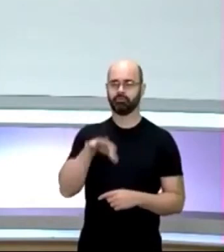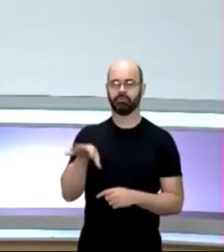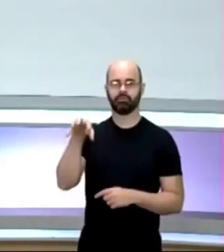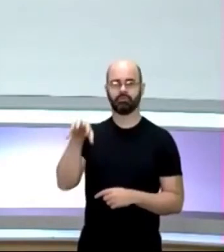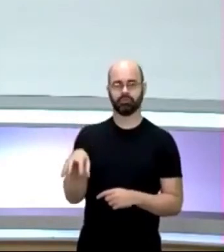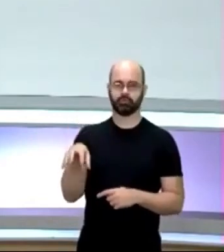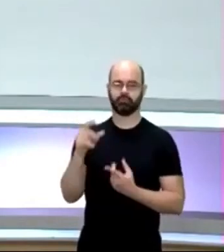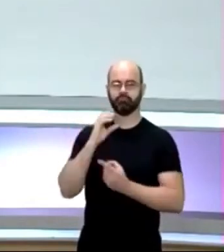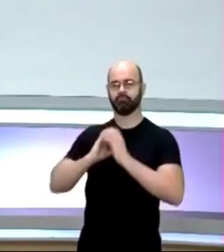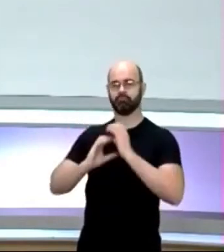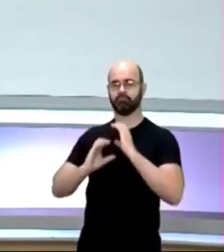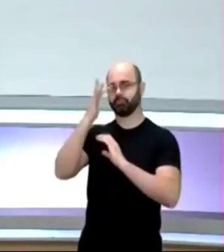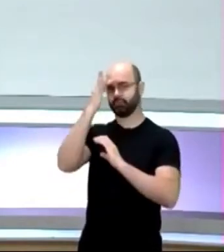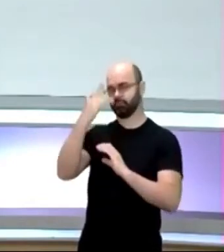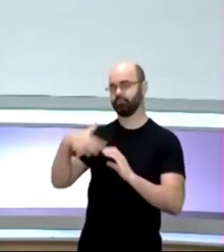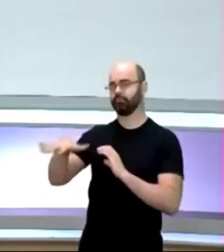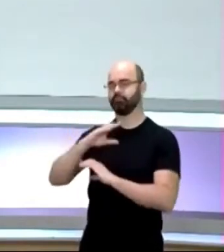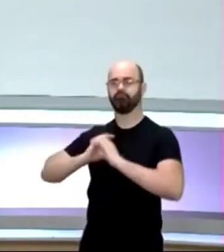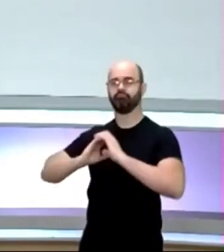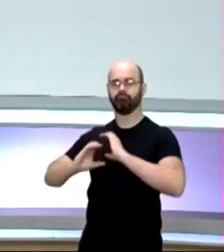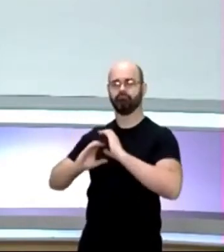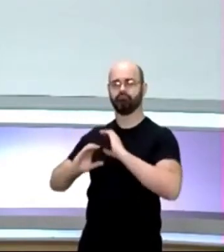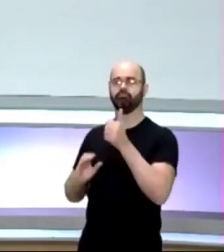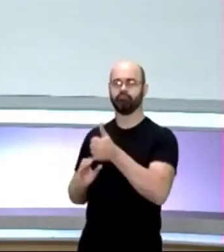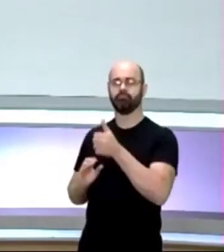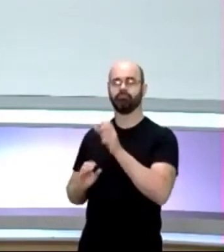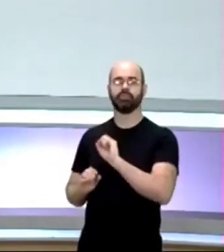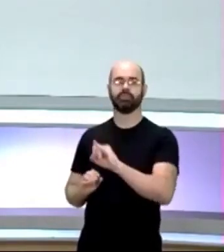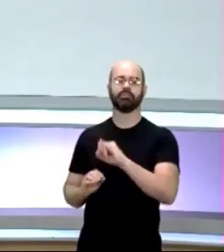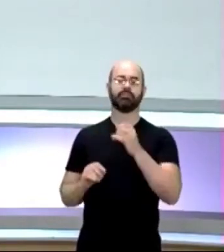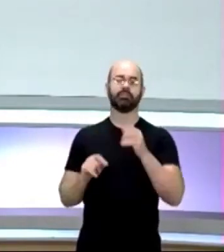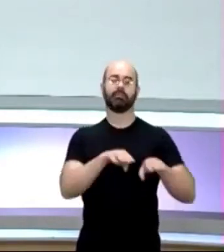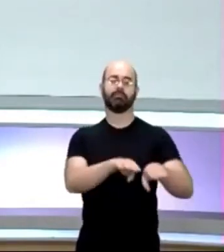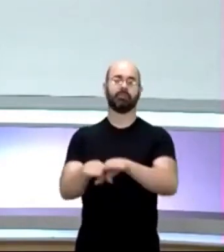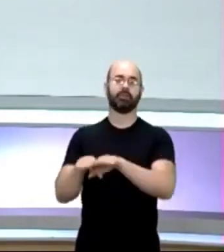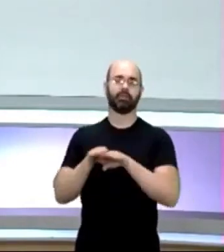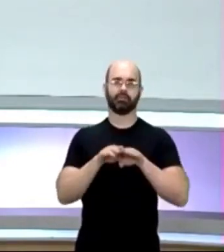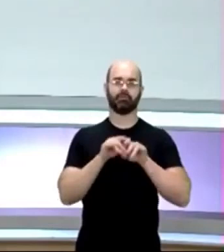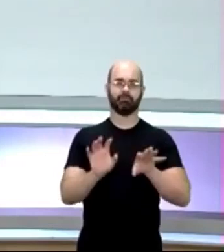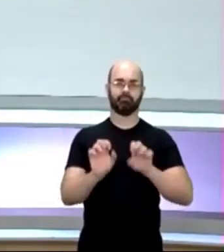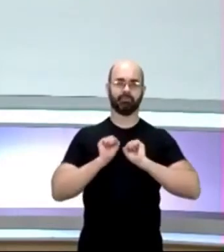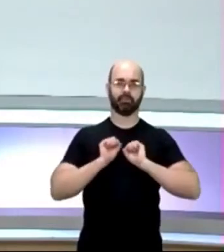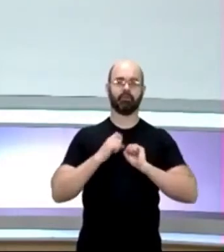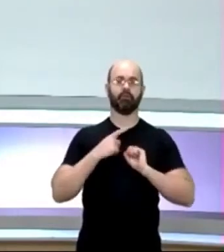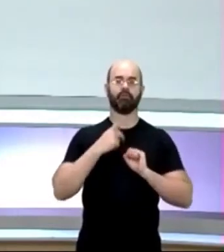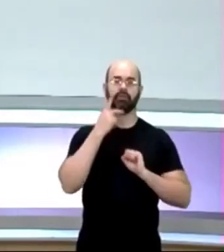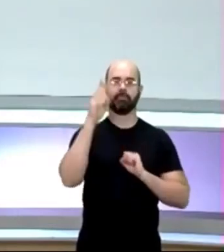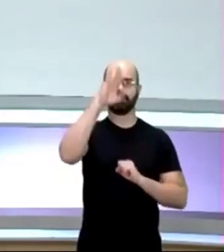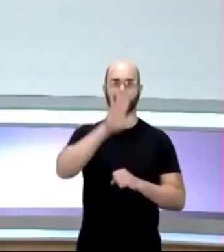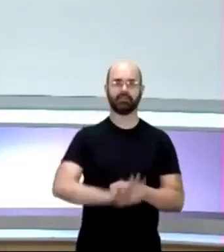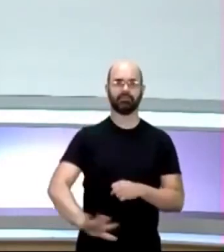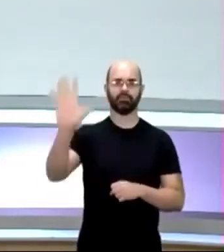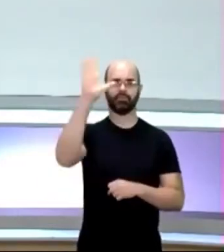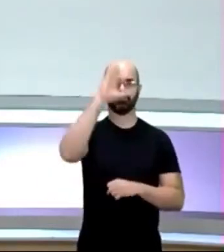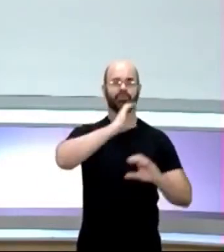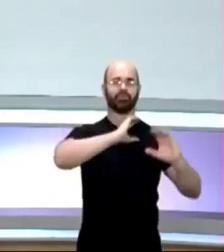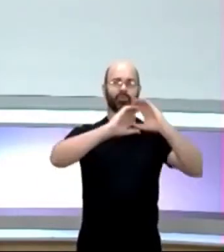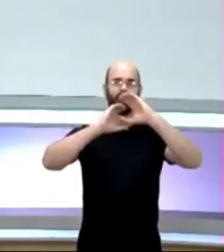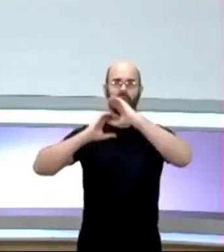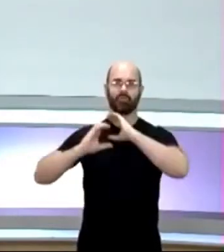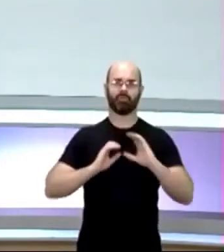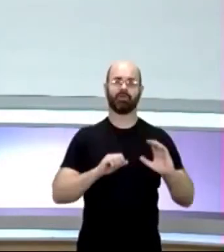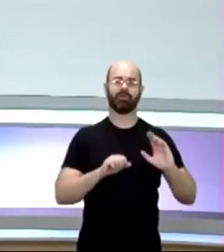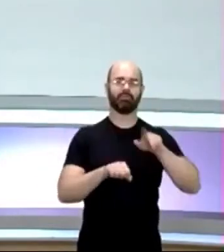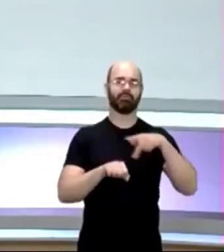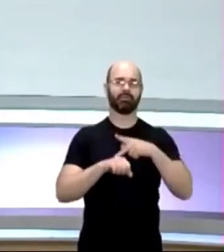você se comunica com pessoas da sua região. Mas se você se apropria da língua padrão, você fala com pessoas do Brasil inteiro, de outros